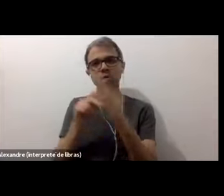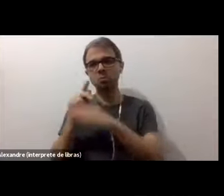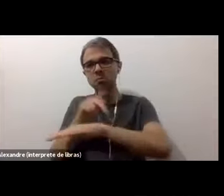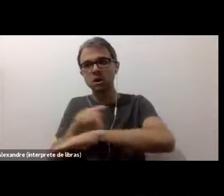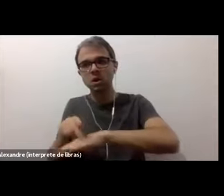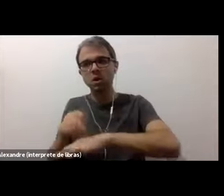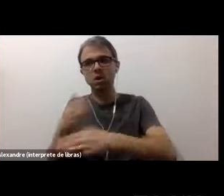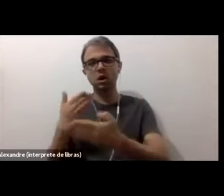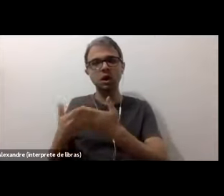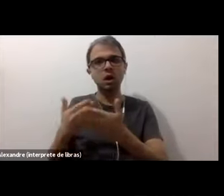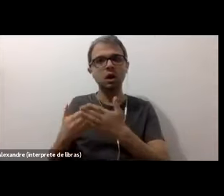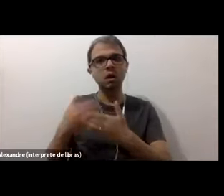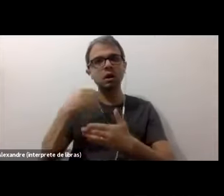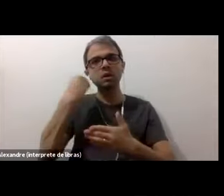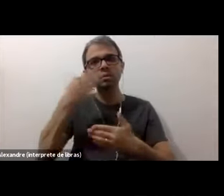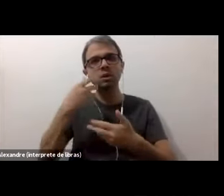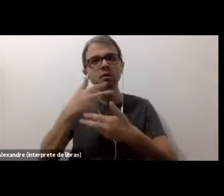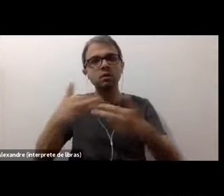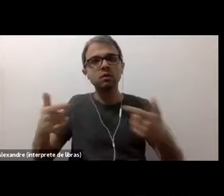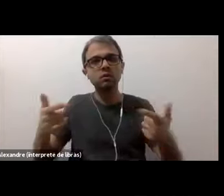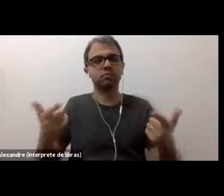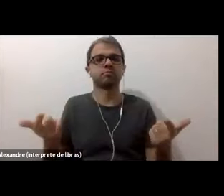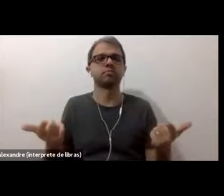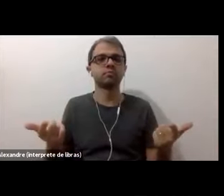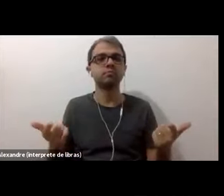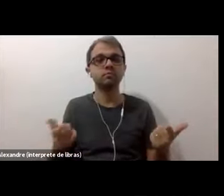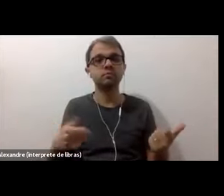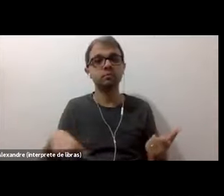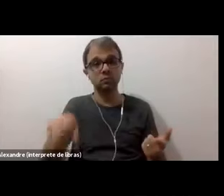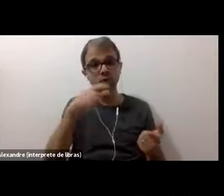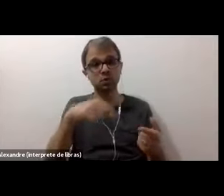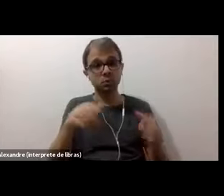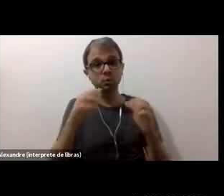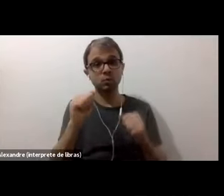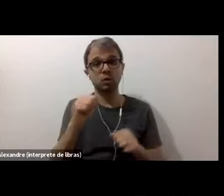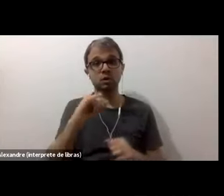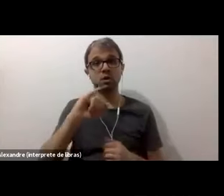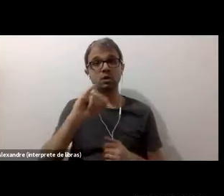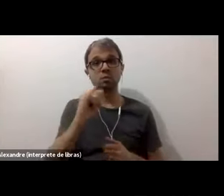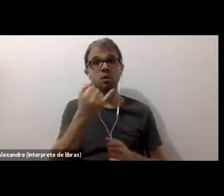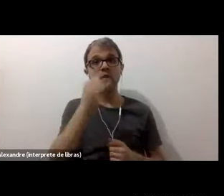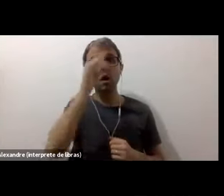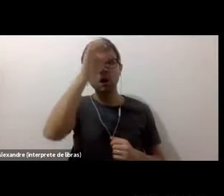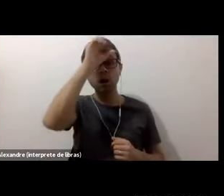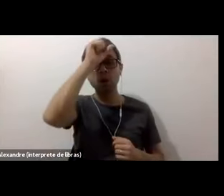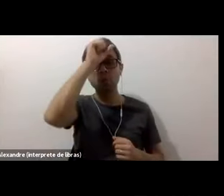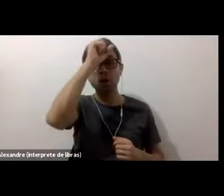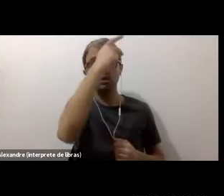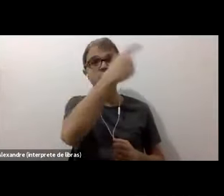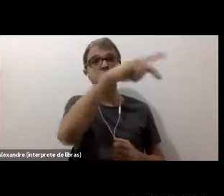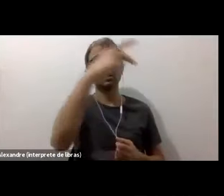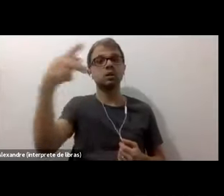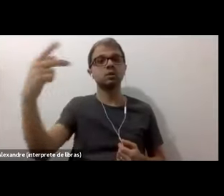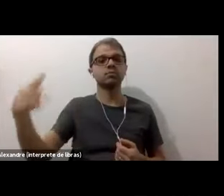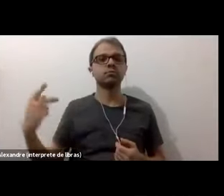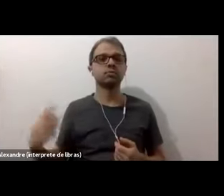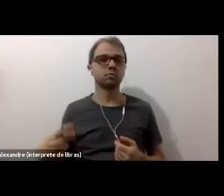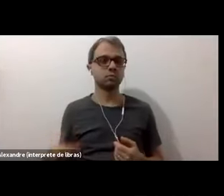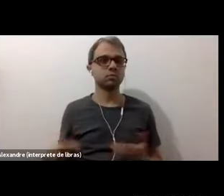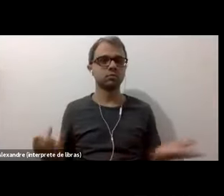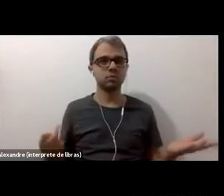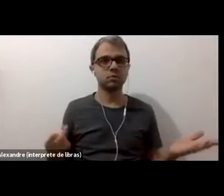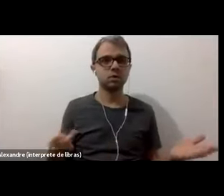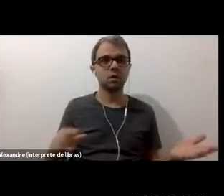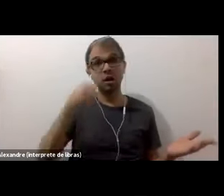então, observar não só as aprendizagens, do ponto, né, no sentido assim das aprendizagens